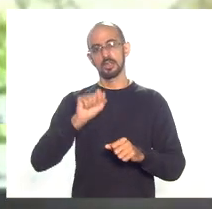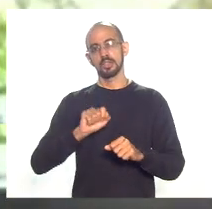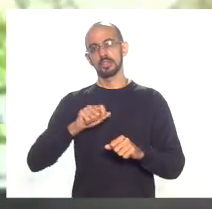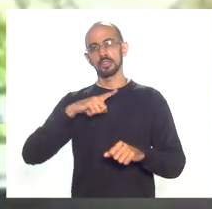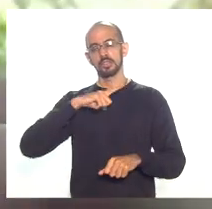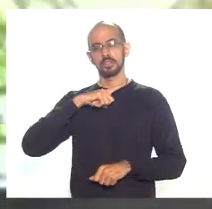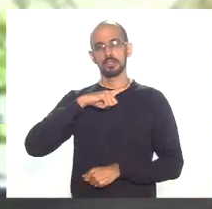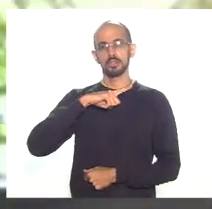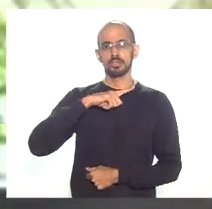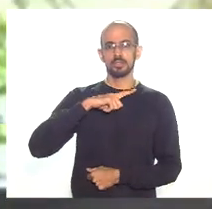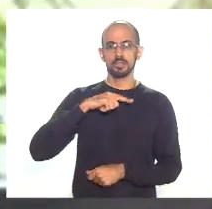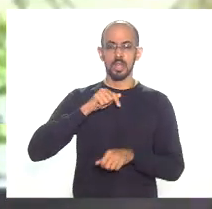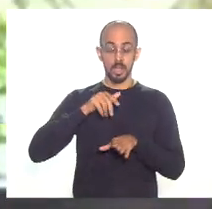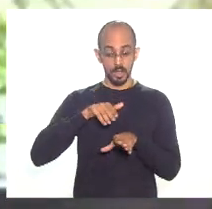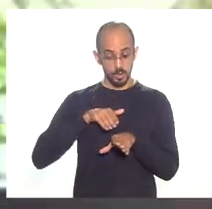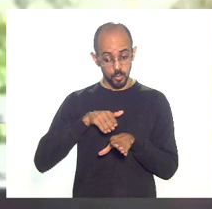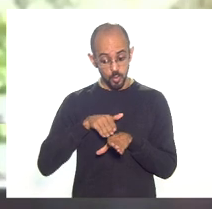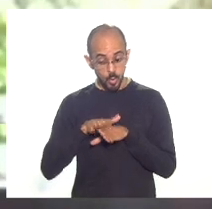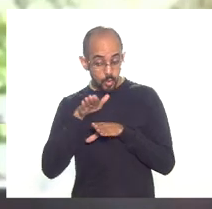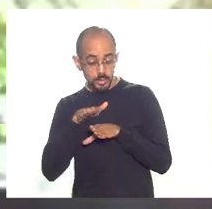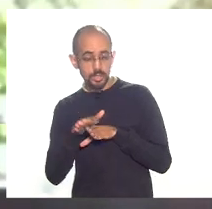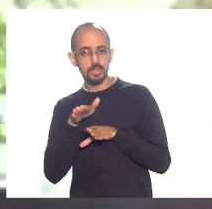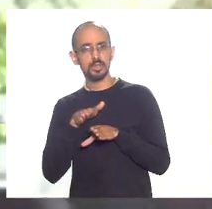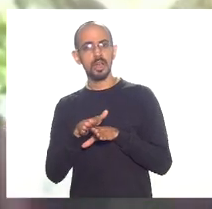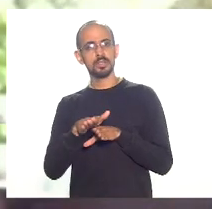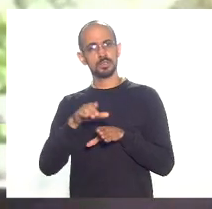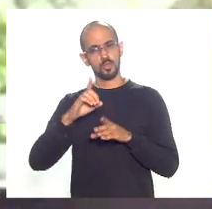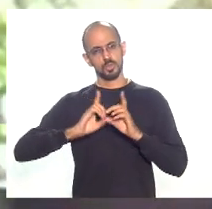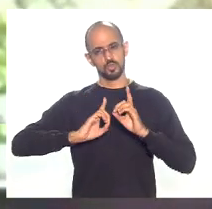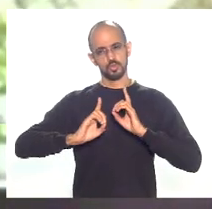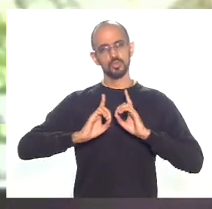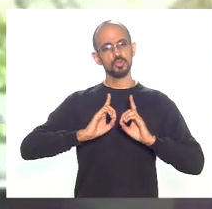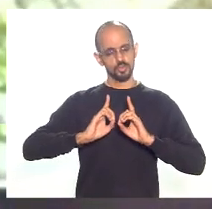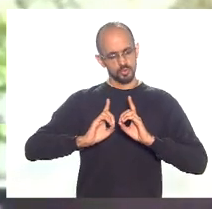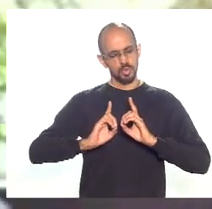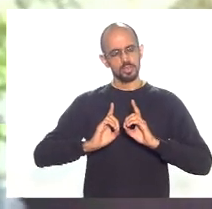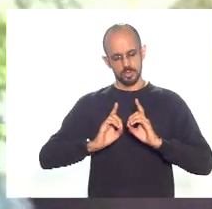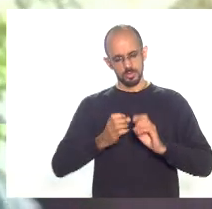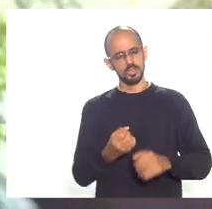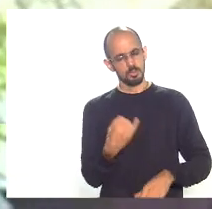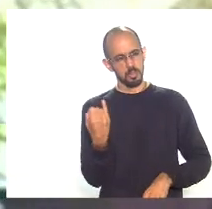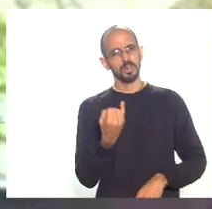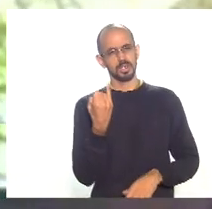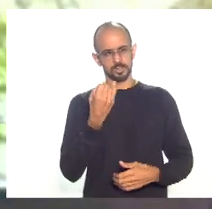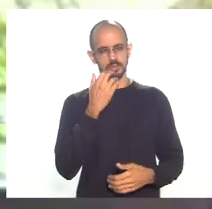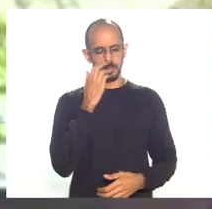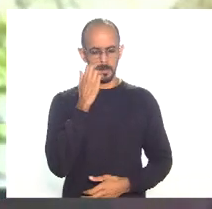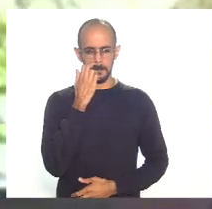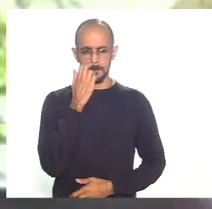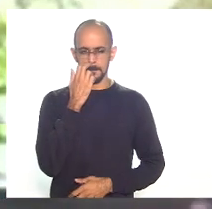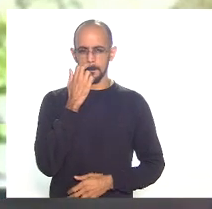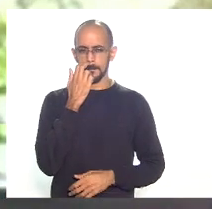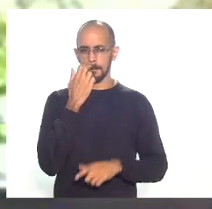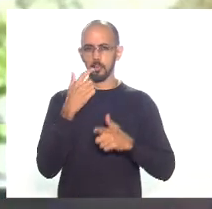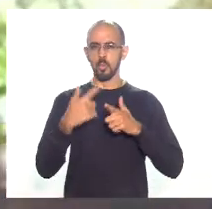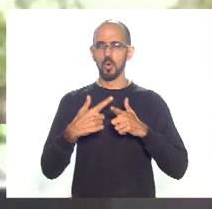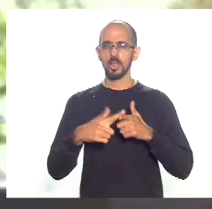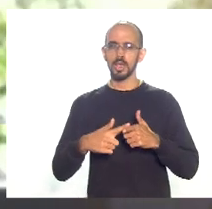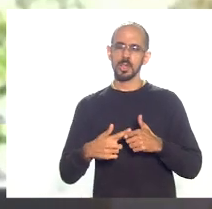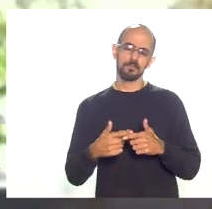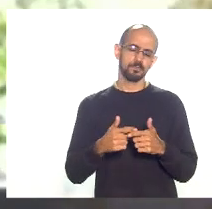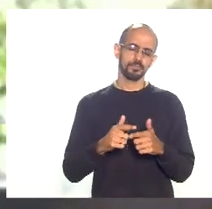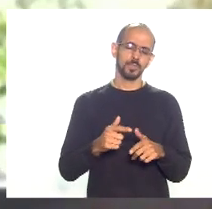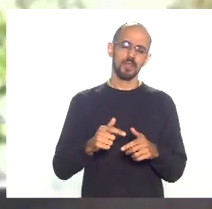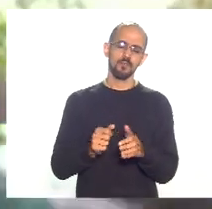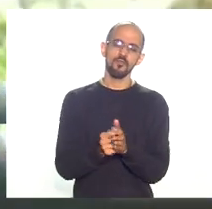norteou exatamente as discussões eu acho isso importantíssimo porque tem muita gente